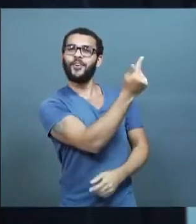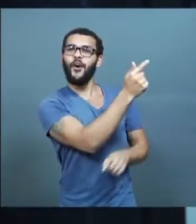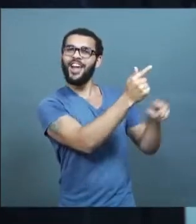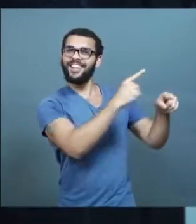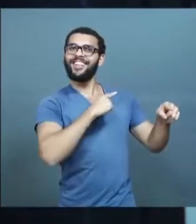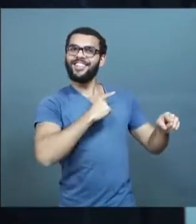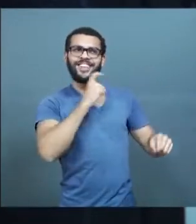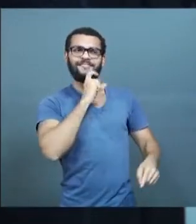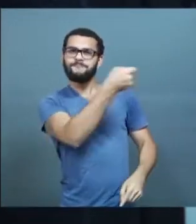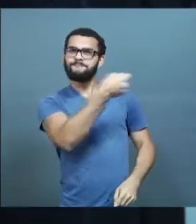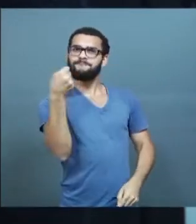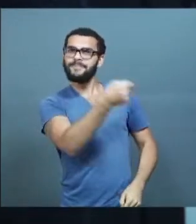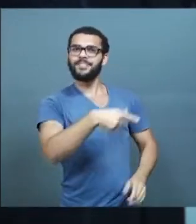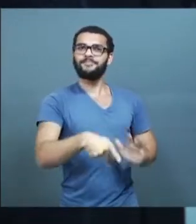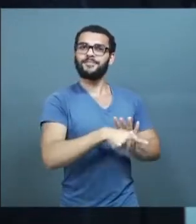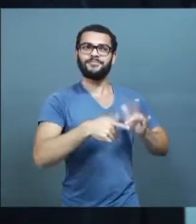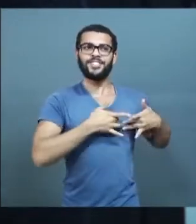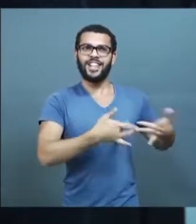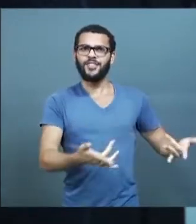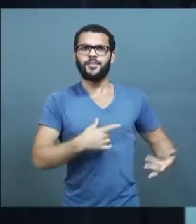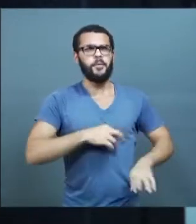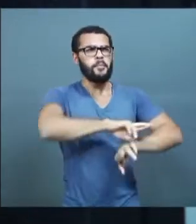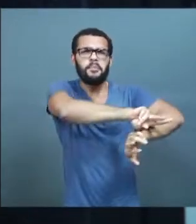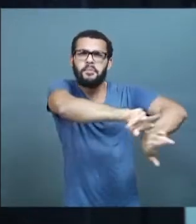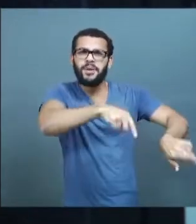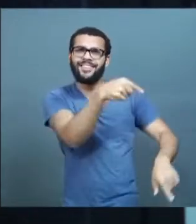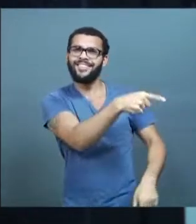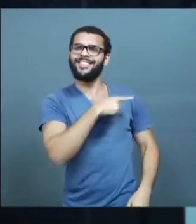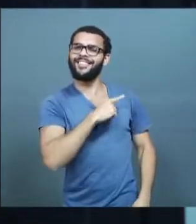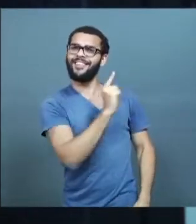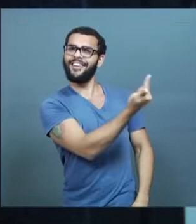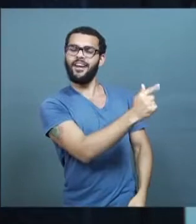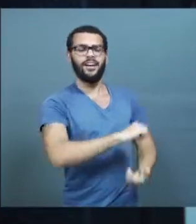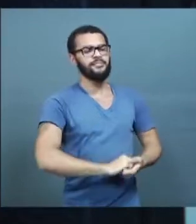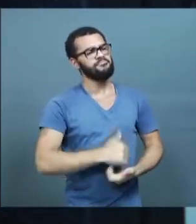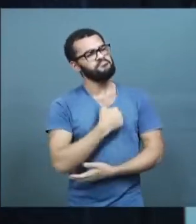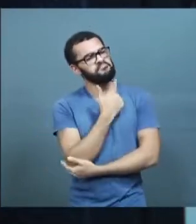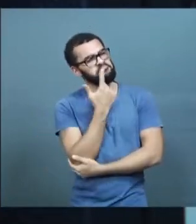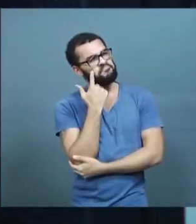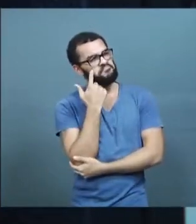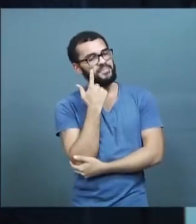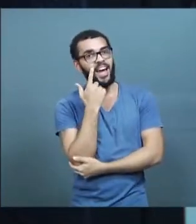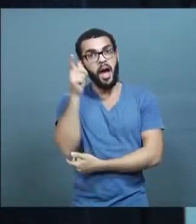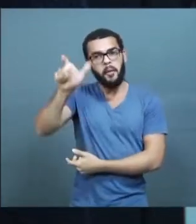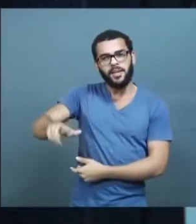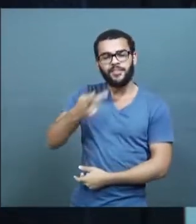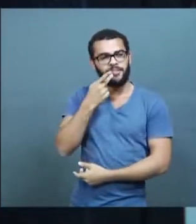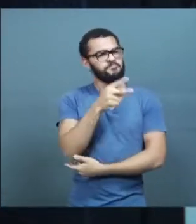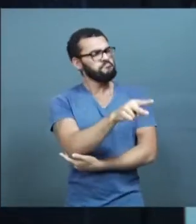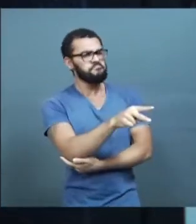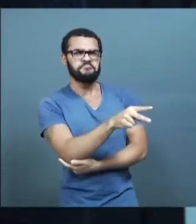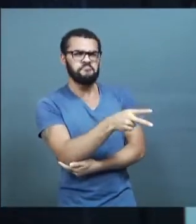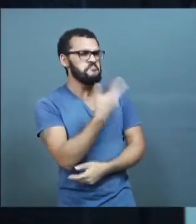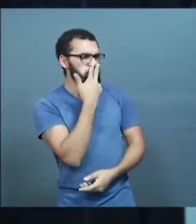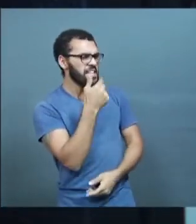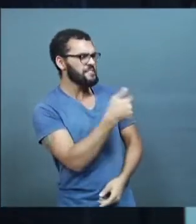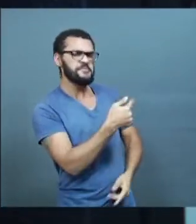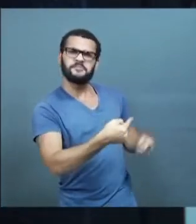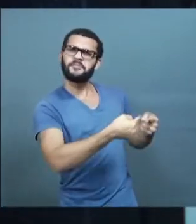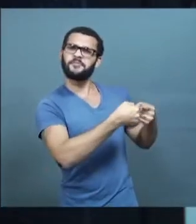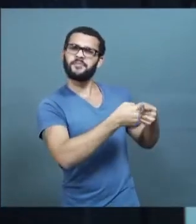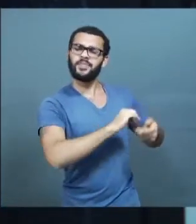Goiânia, que lá tem várias. Então, alguém me falou, esse projeto é a sua cara. Aí eu falei